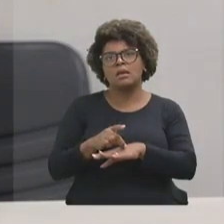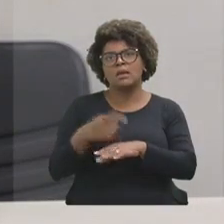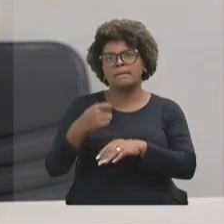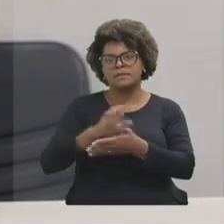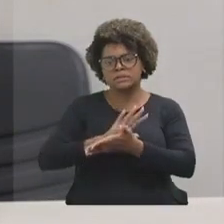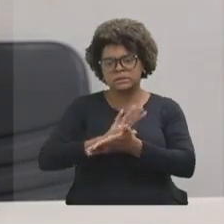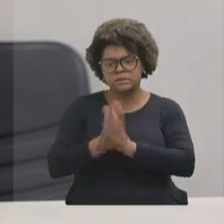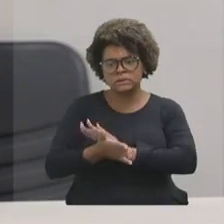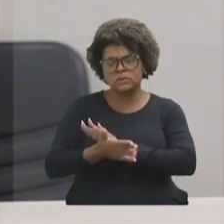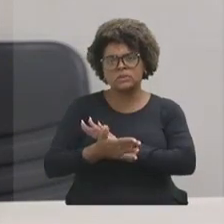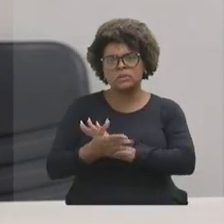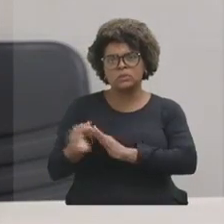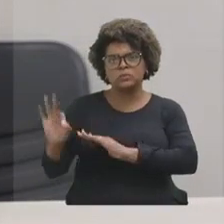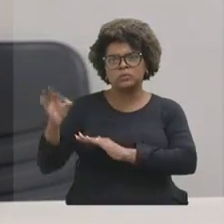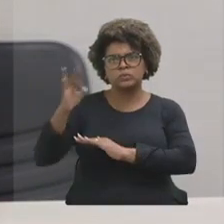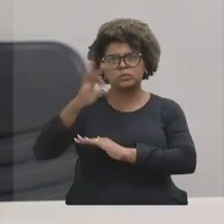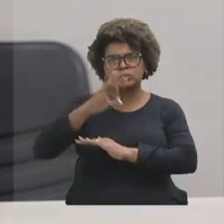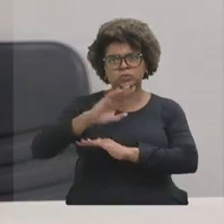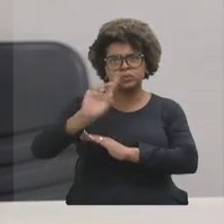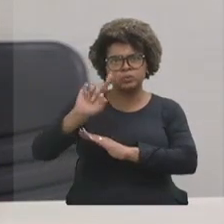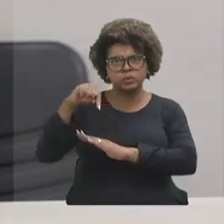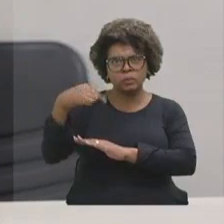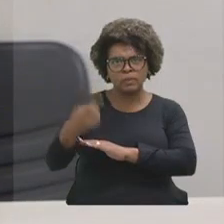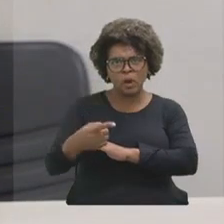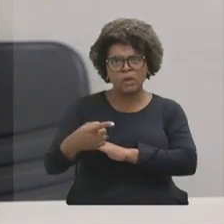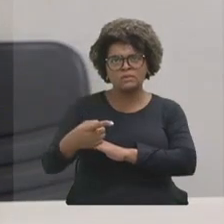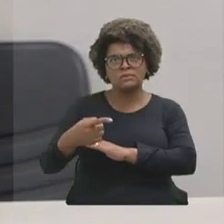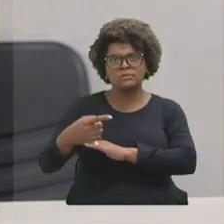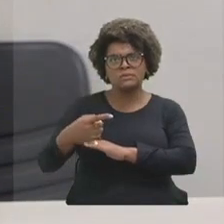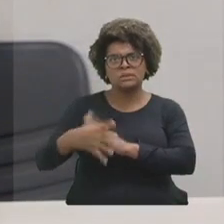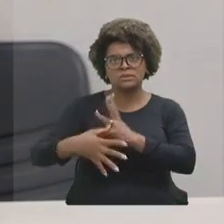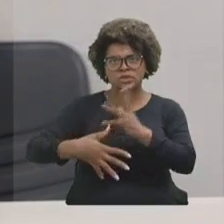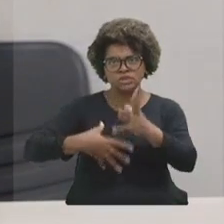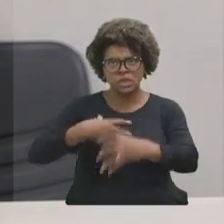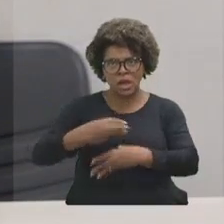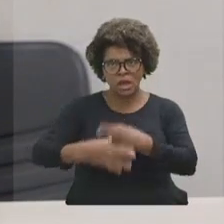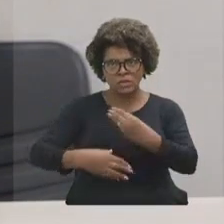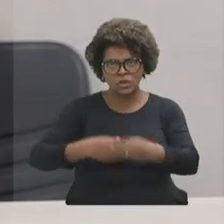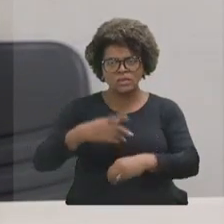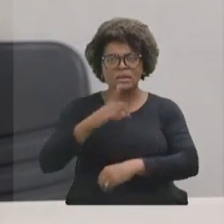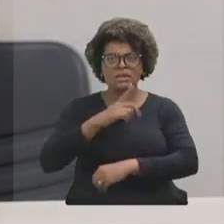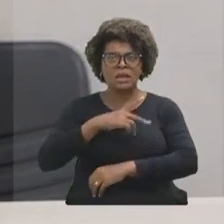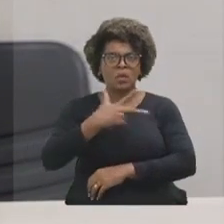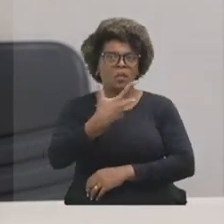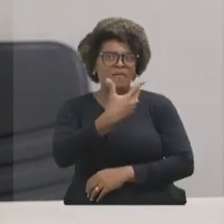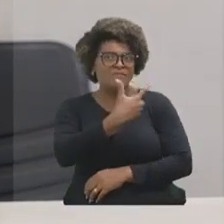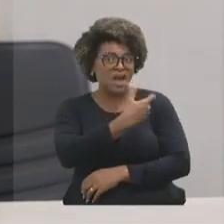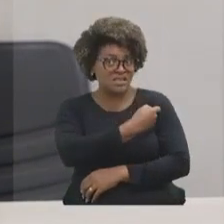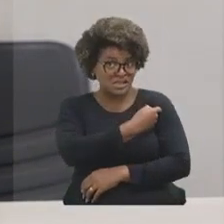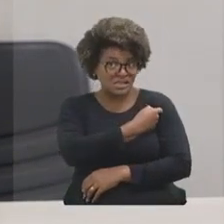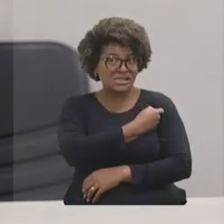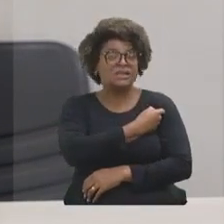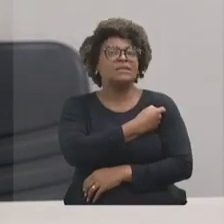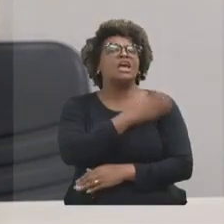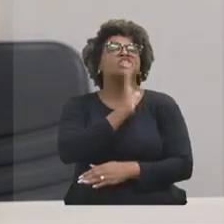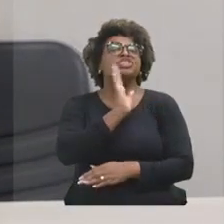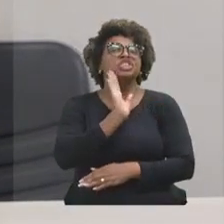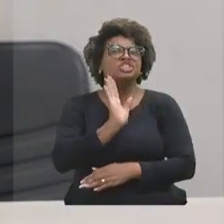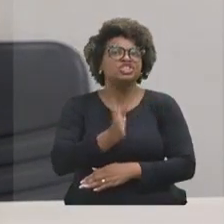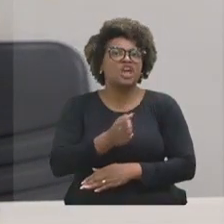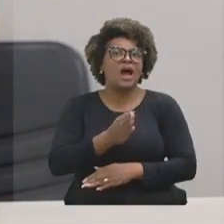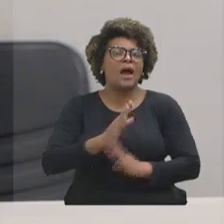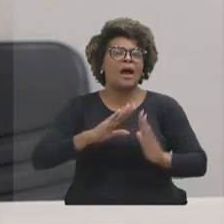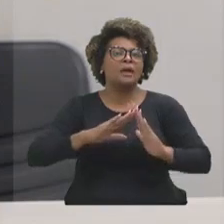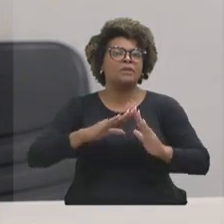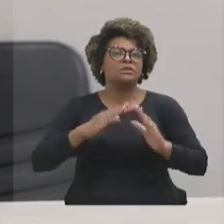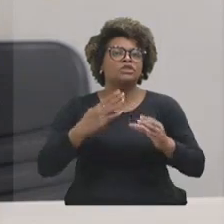das próximas gerações e a Gente terá então além da vacina que tá sendo desenvolvida pelo Butantã a